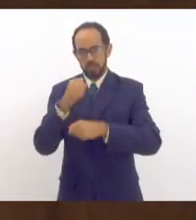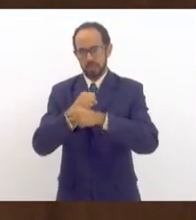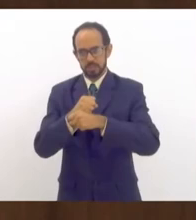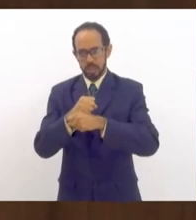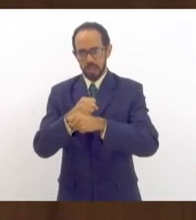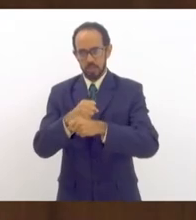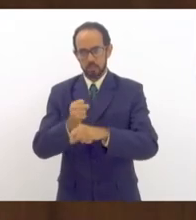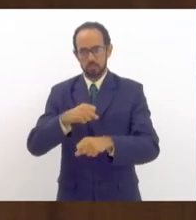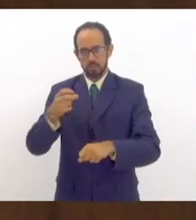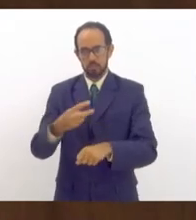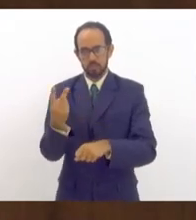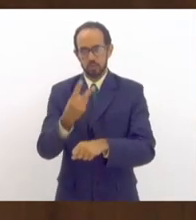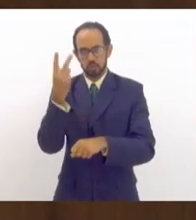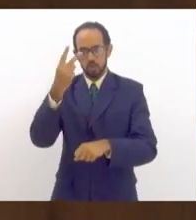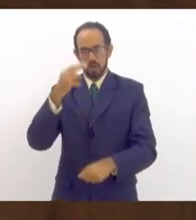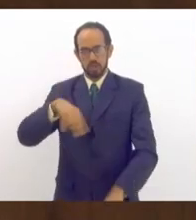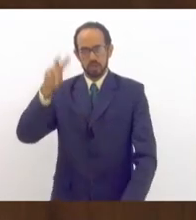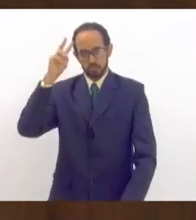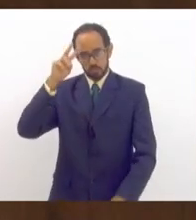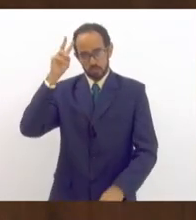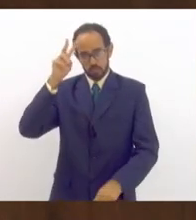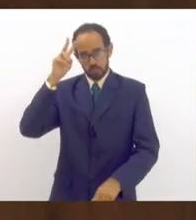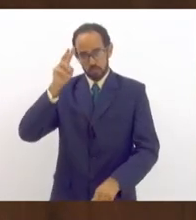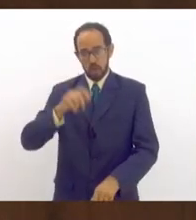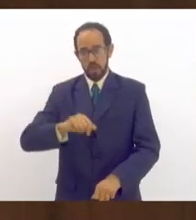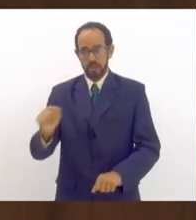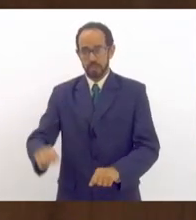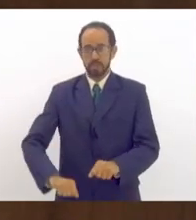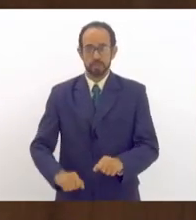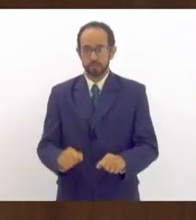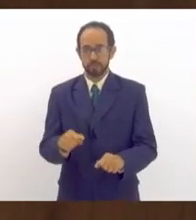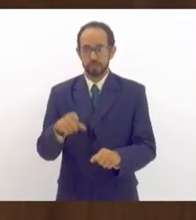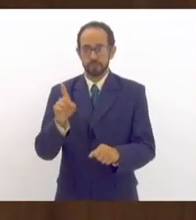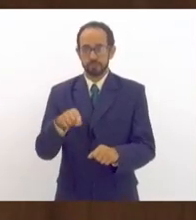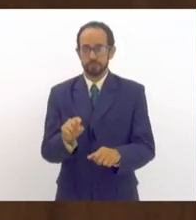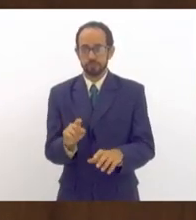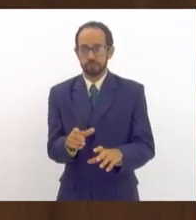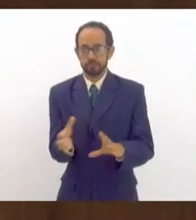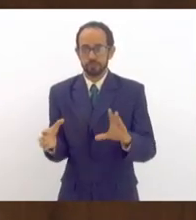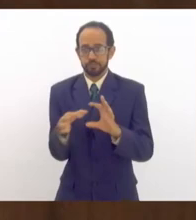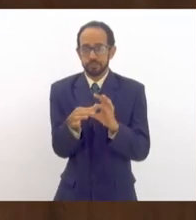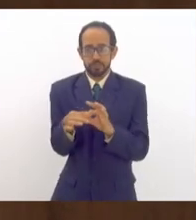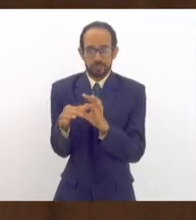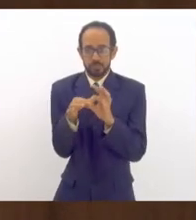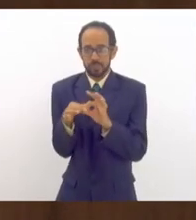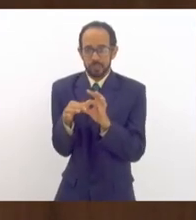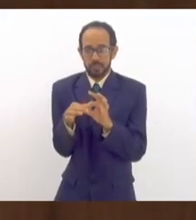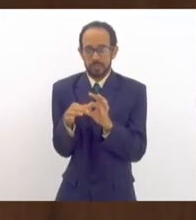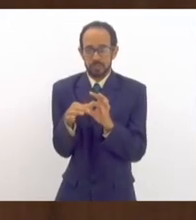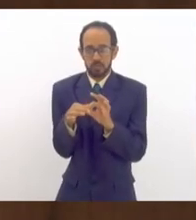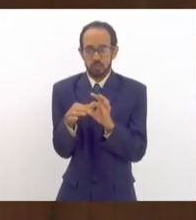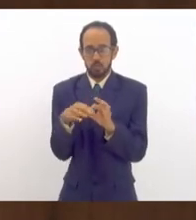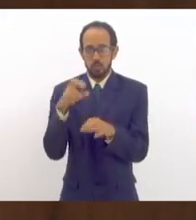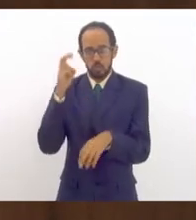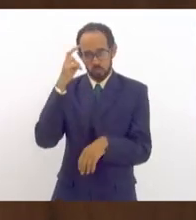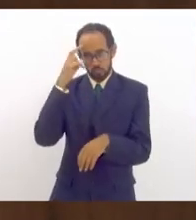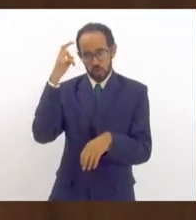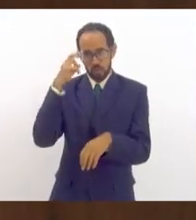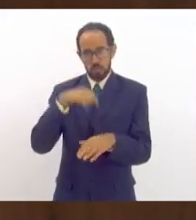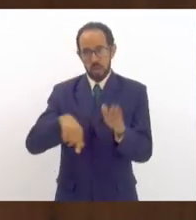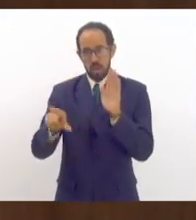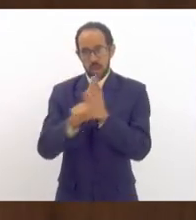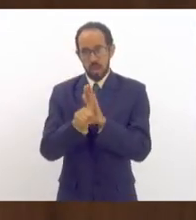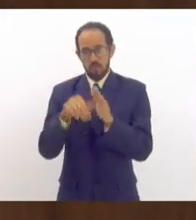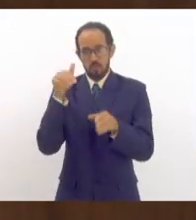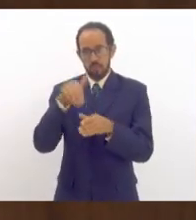Vitórias históricas que conquistamos aqui foi a da categoria dos animadores culturais uma lei votada